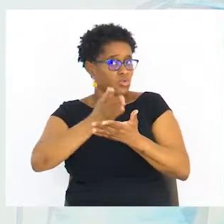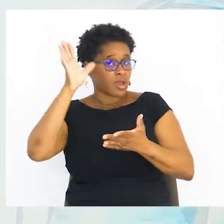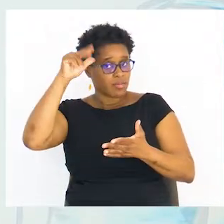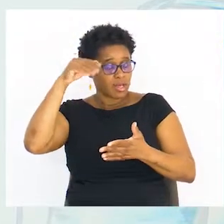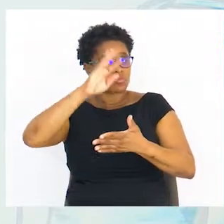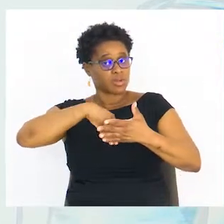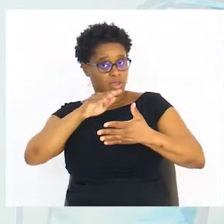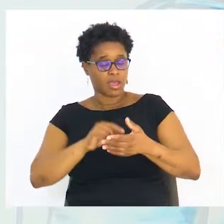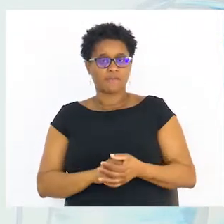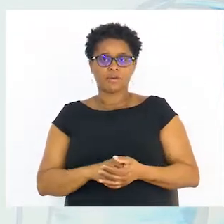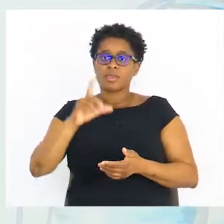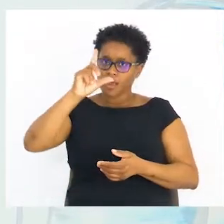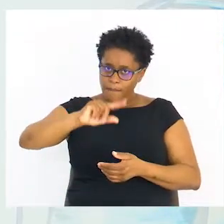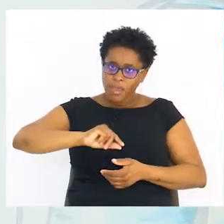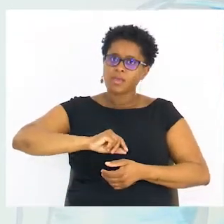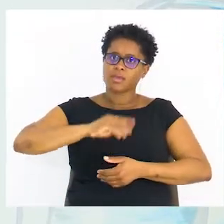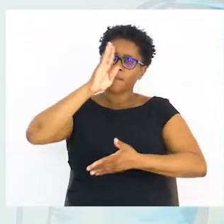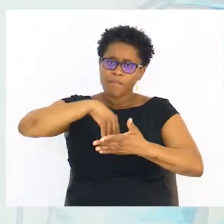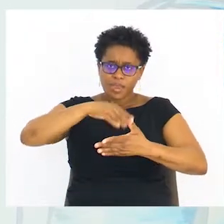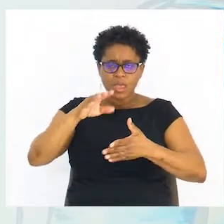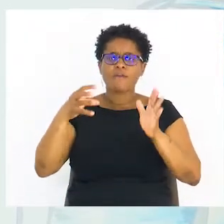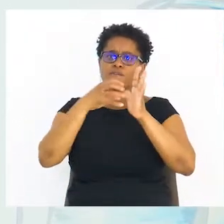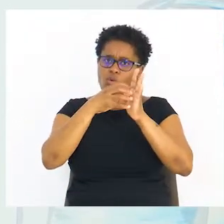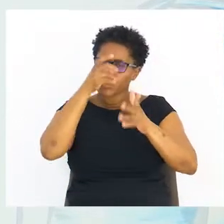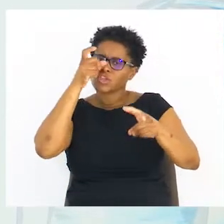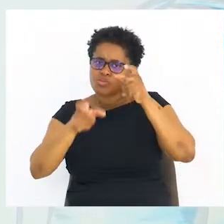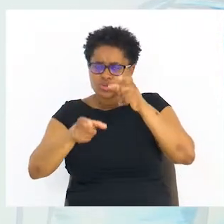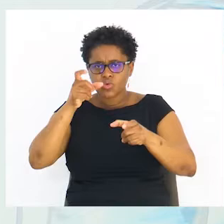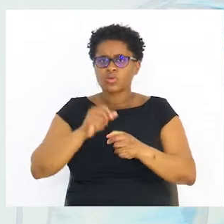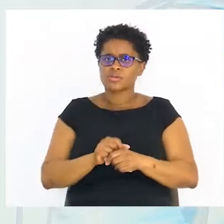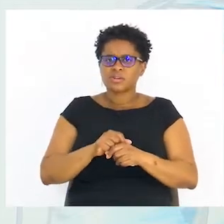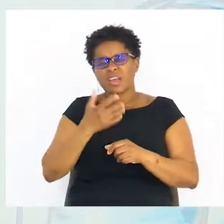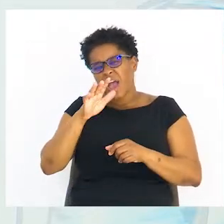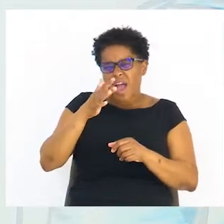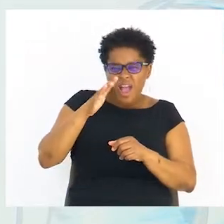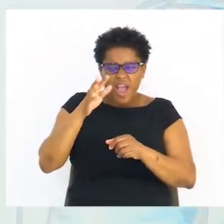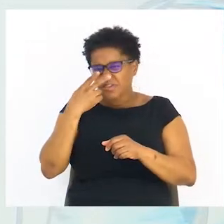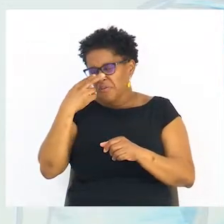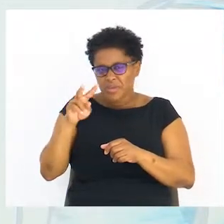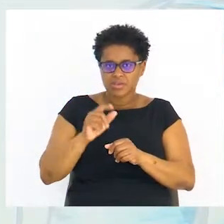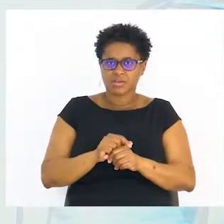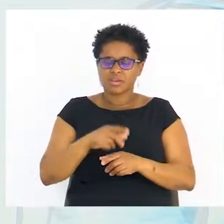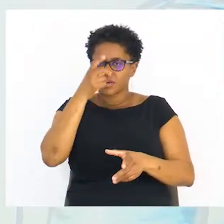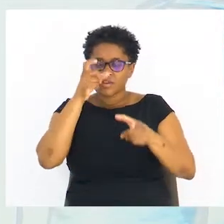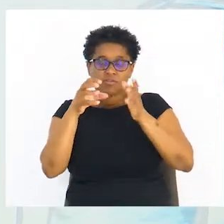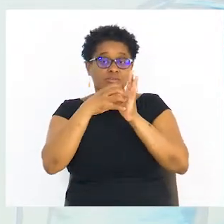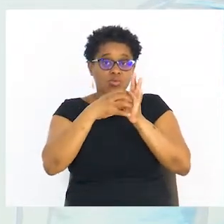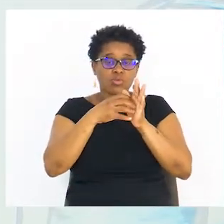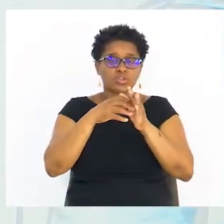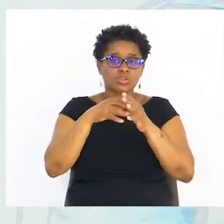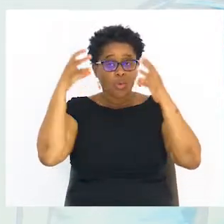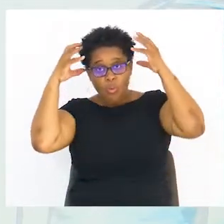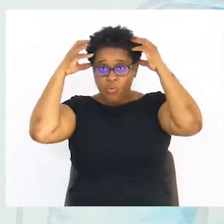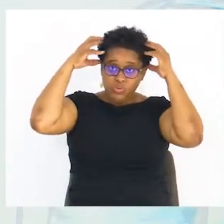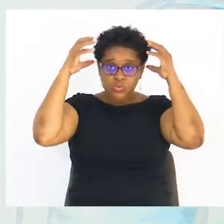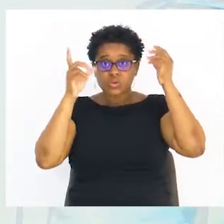pintavam. Pintavam também figuras humanas que são raras, figuras de